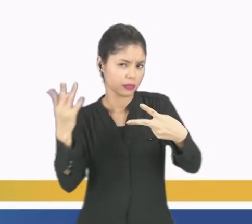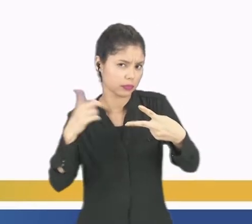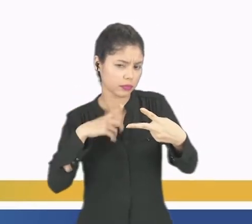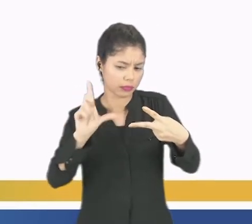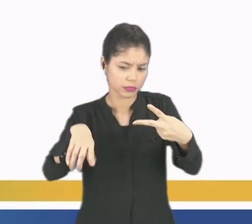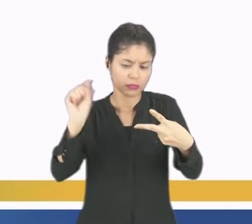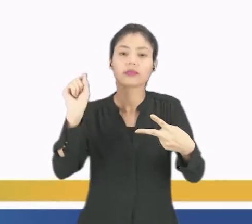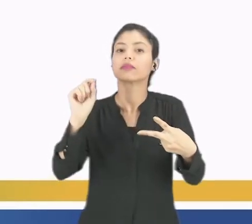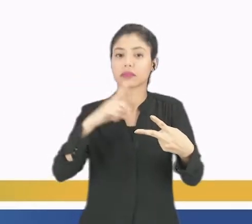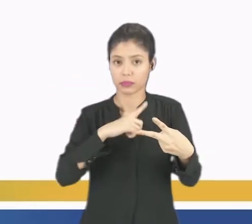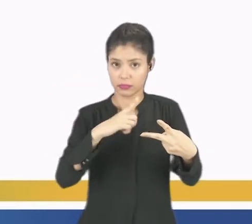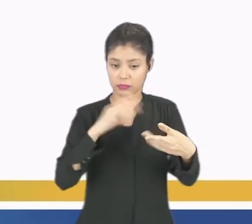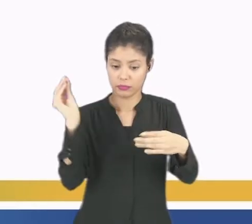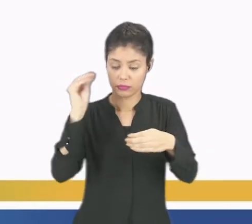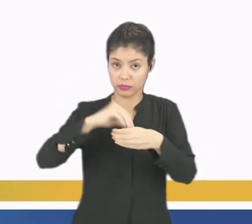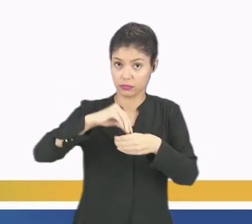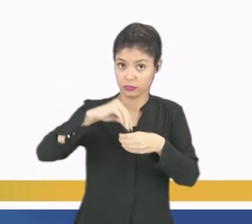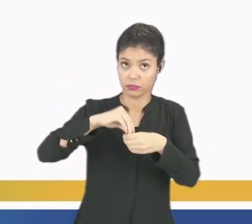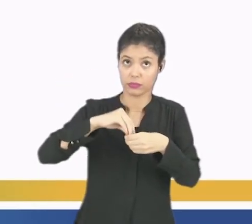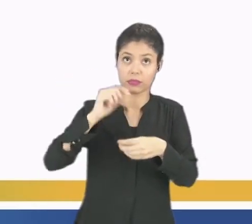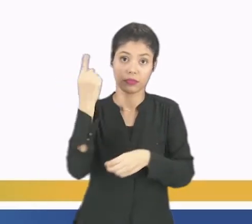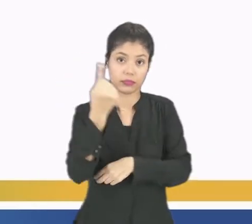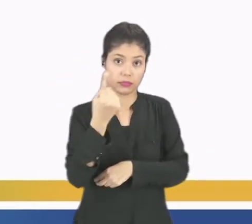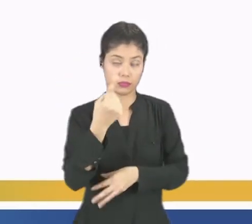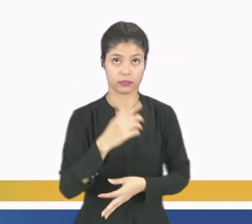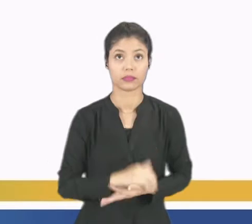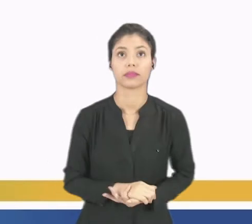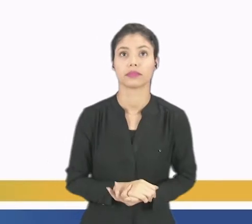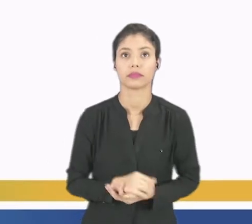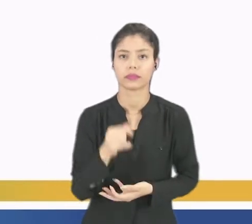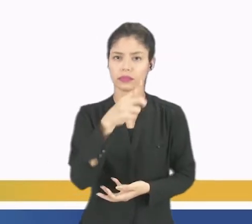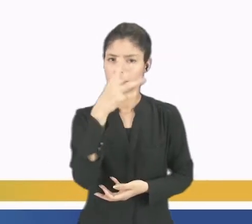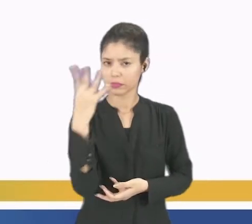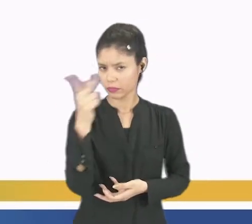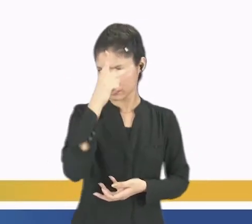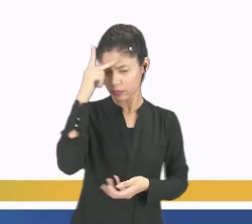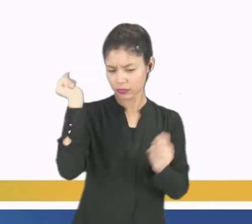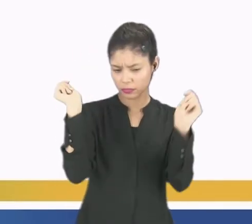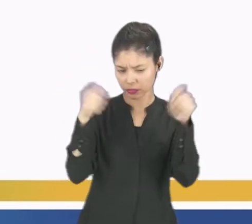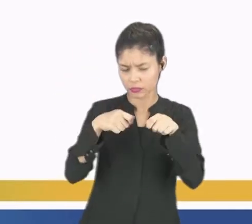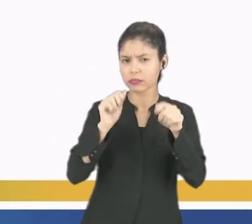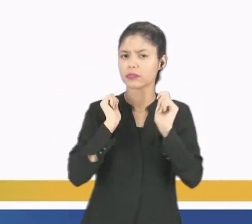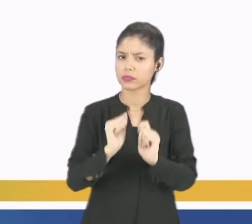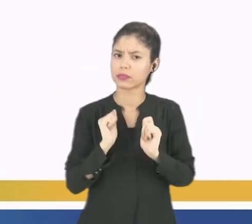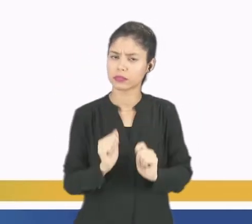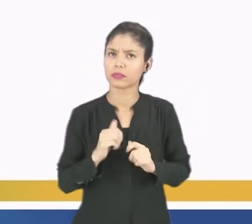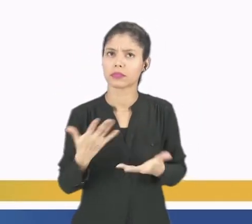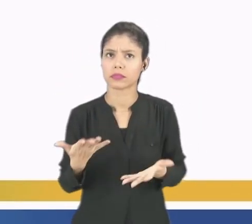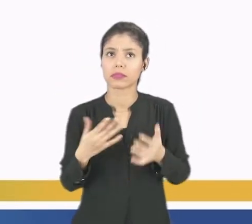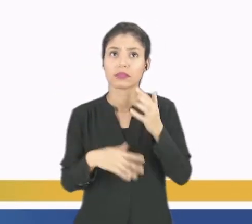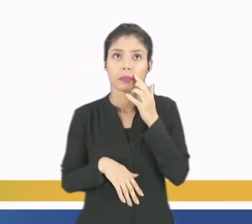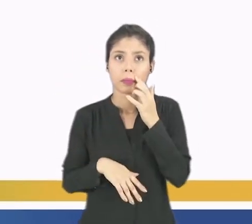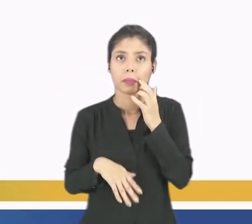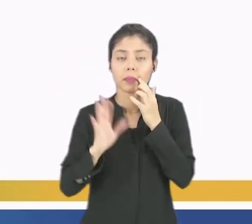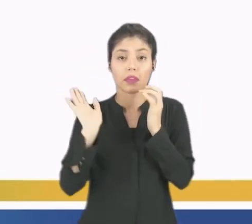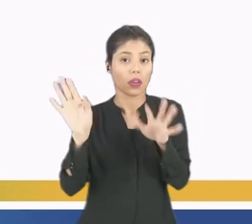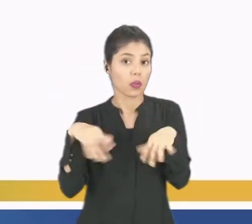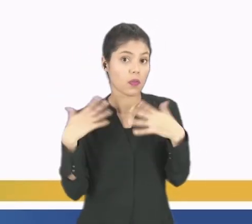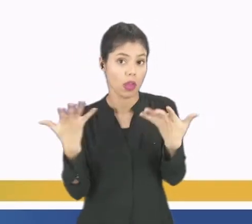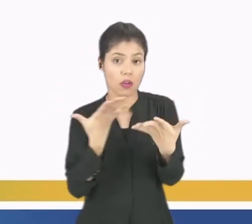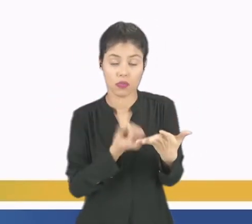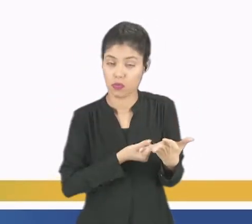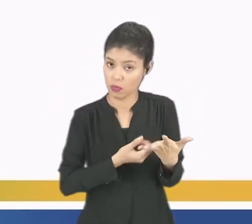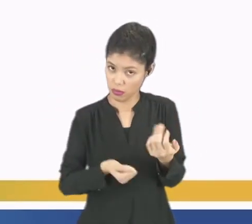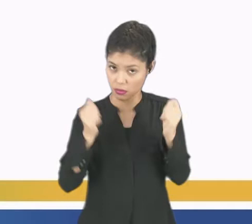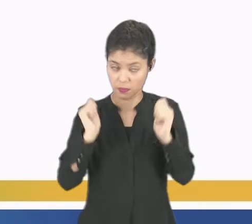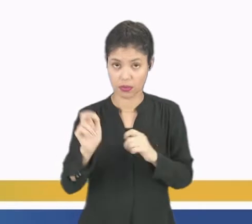aqui de colocar aqui nesse primeiro elemento? Quantas possibilidades eu posso colocar aqui? Quais os números